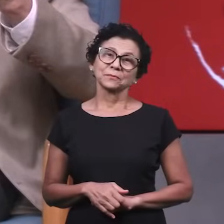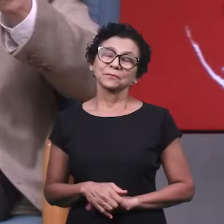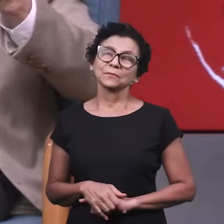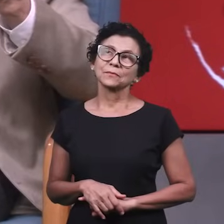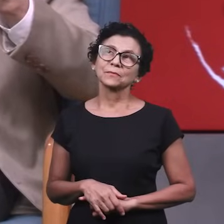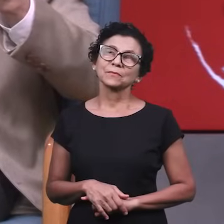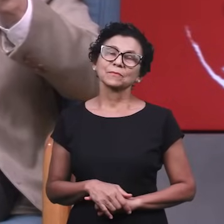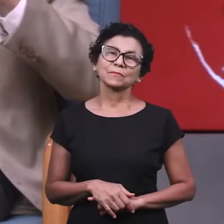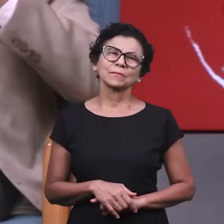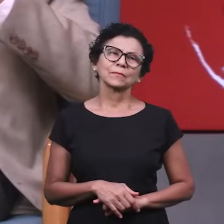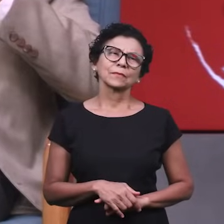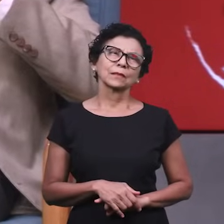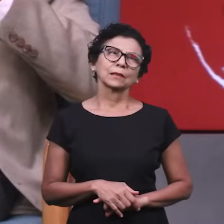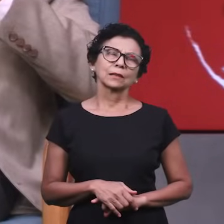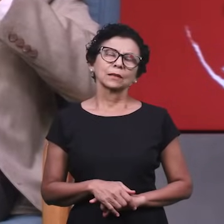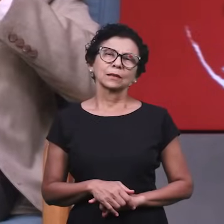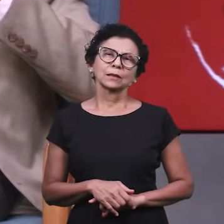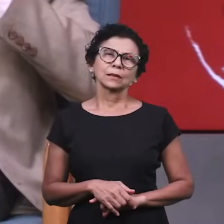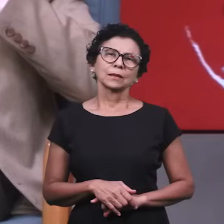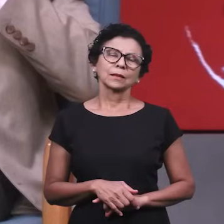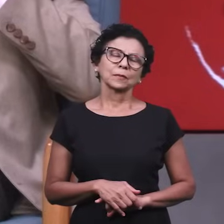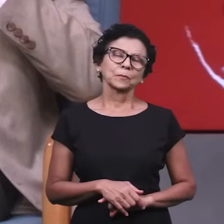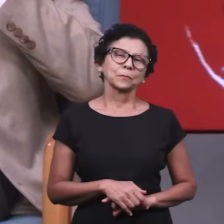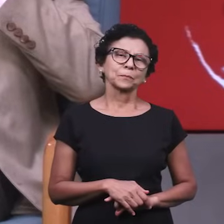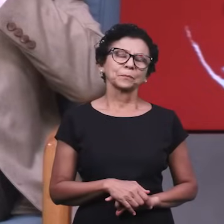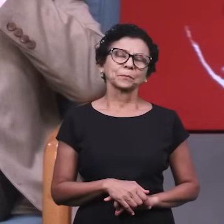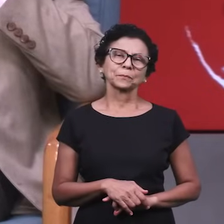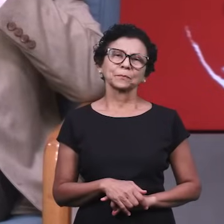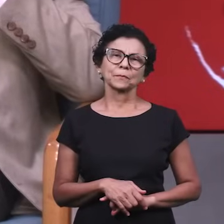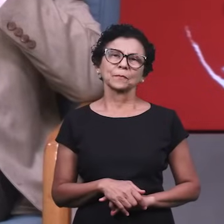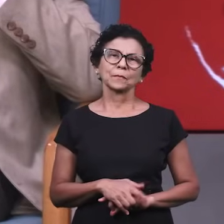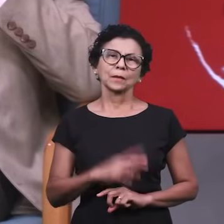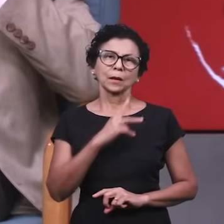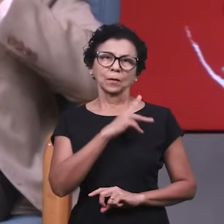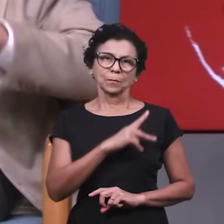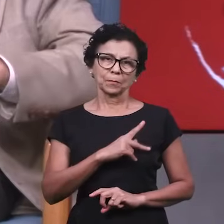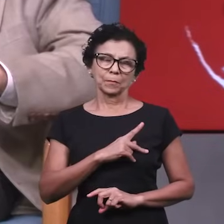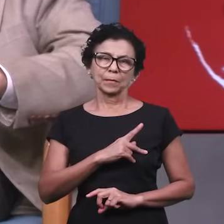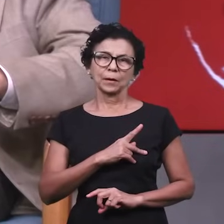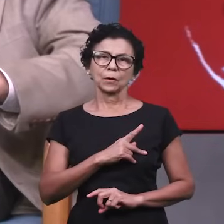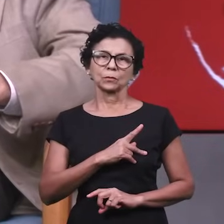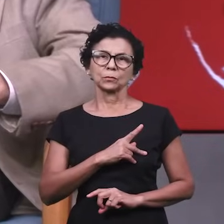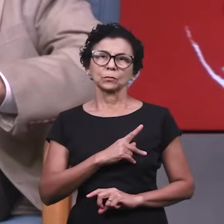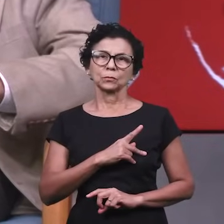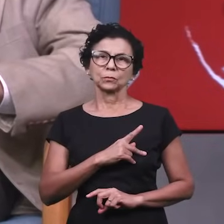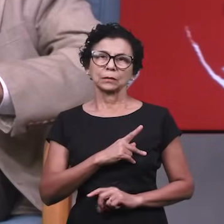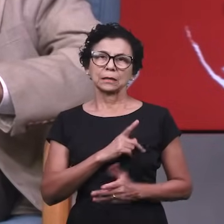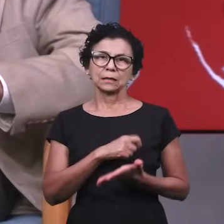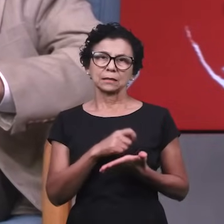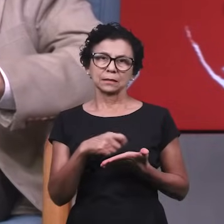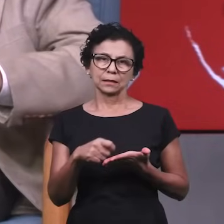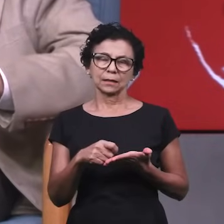quando ele escreve sobre a ceia, nós vamos observar que há